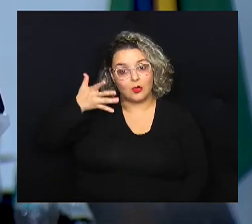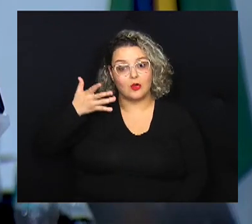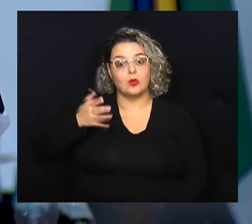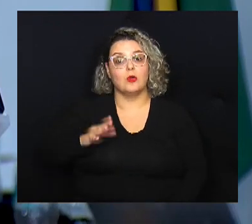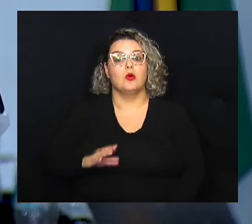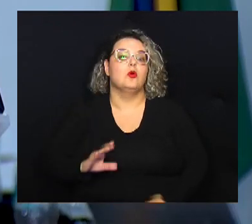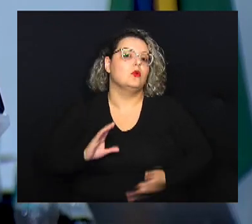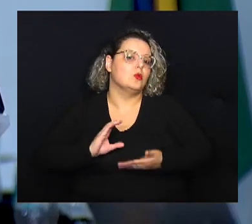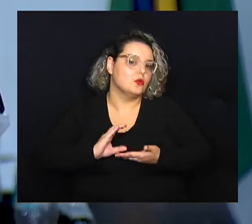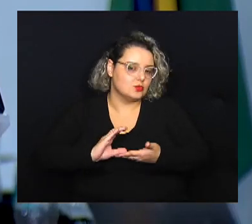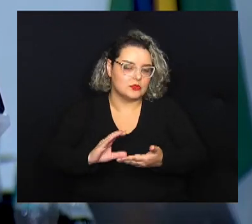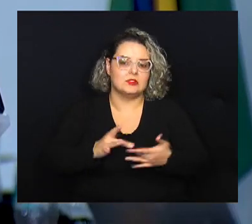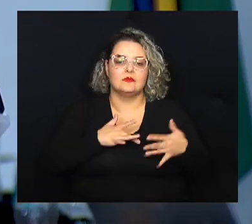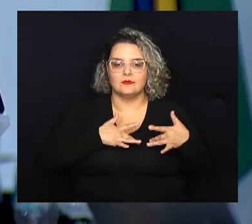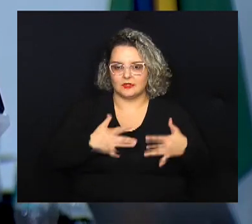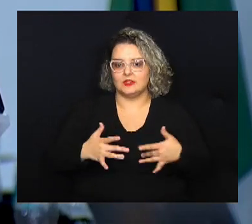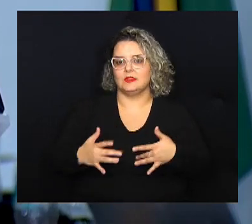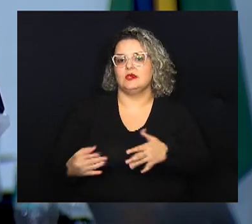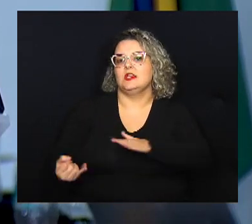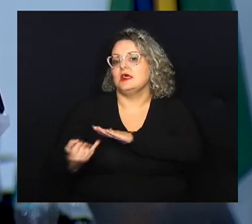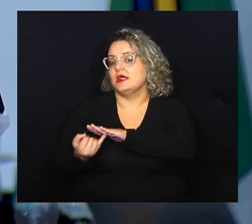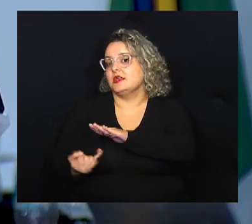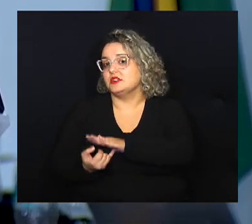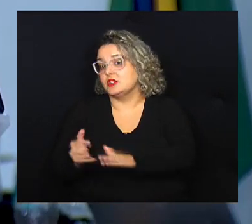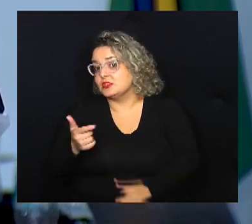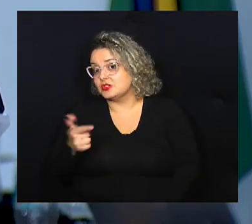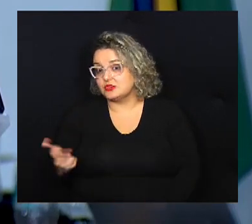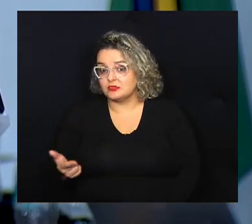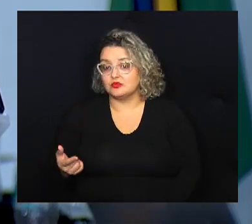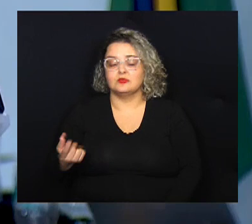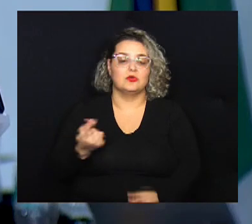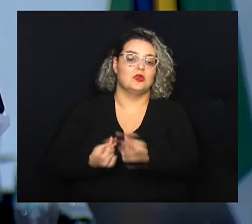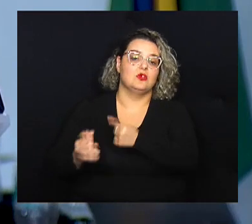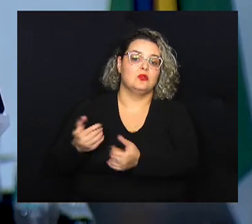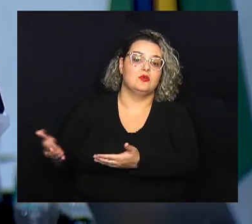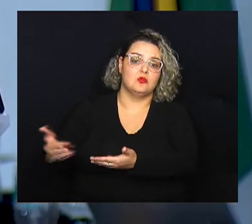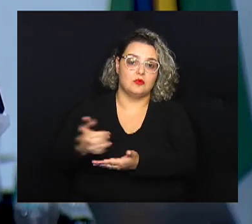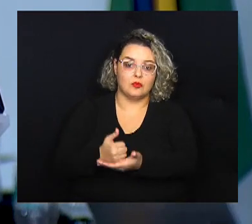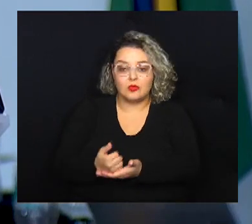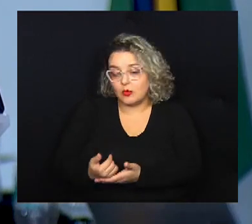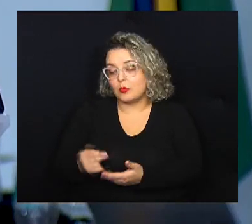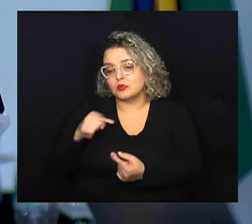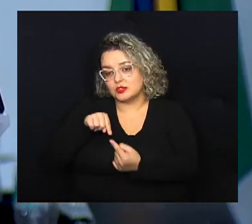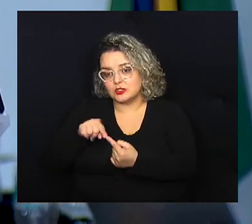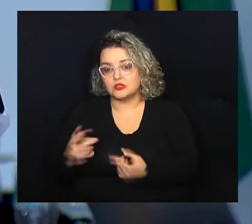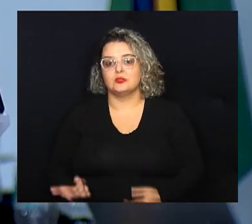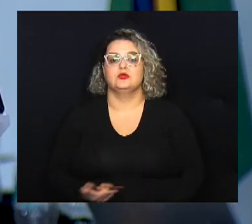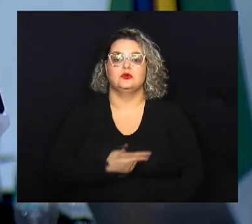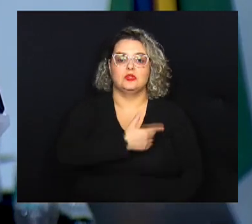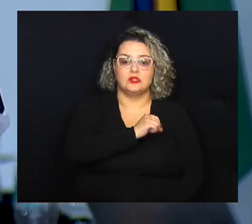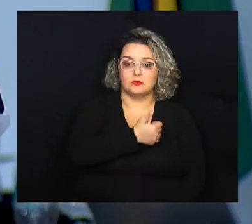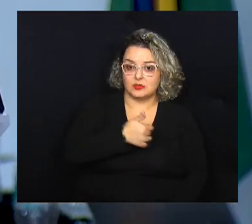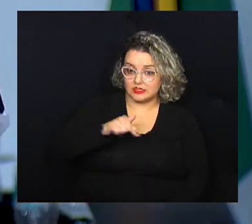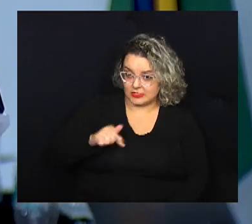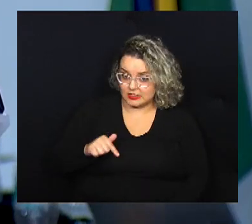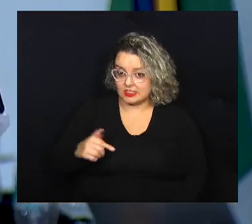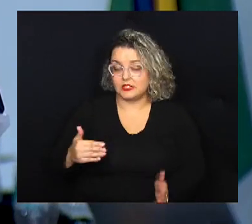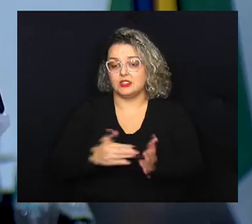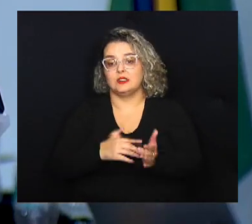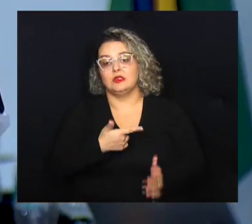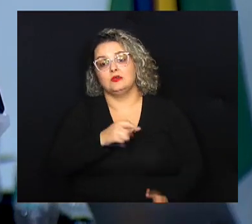voluntário em entidades sem fins lucrativos. Foi primeiro tesoureiro de 2017 a 2019.